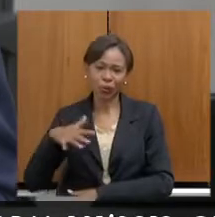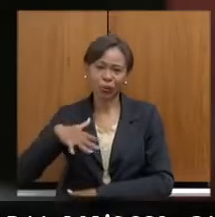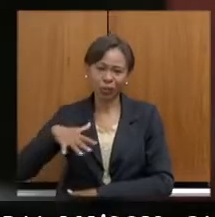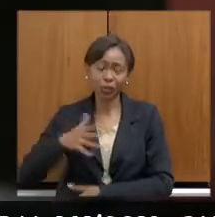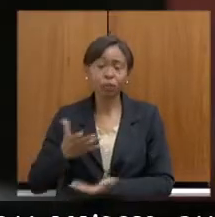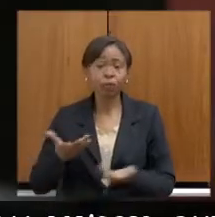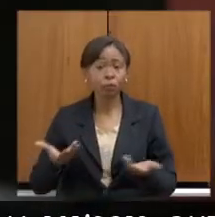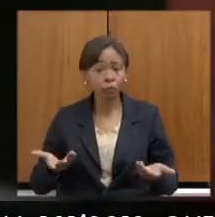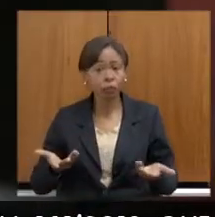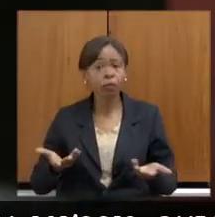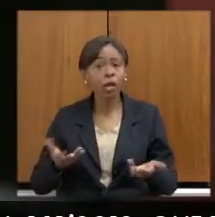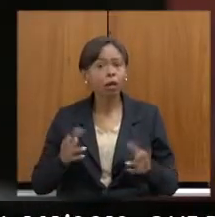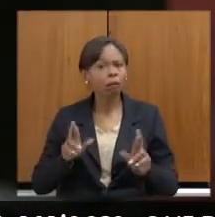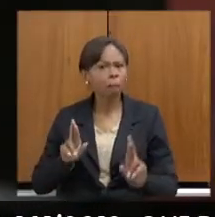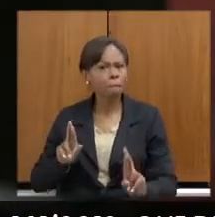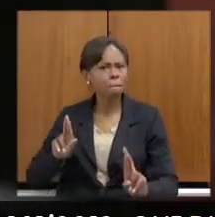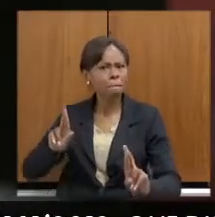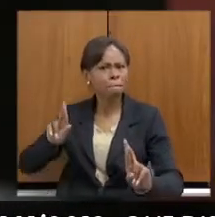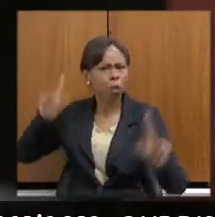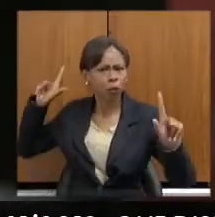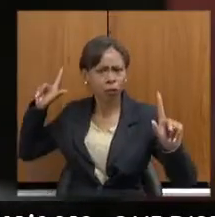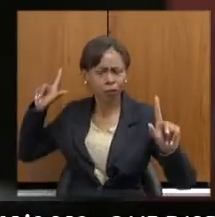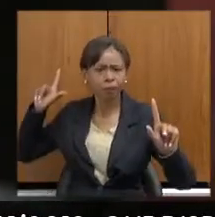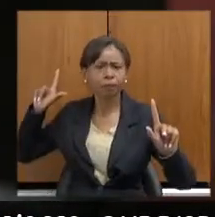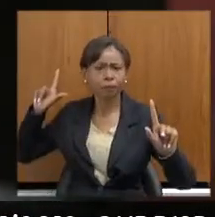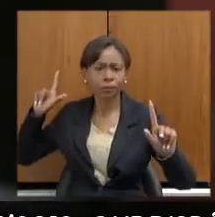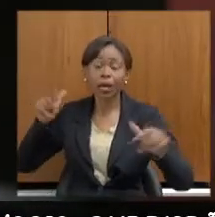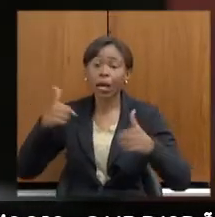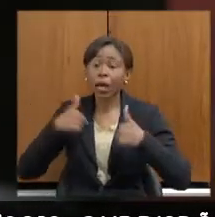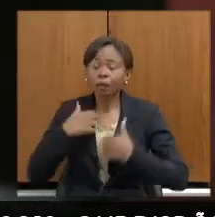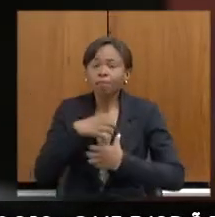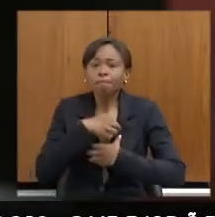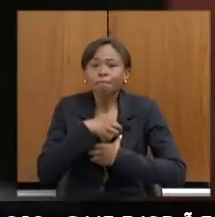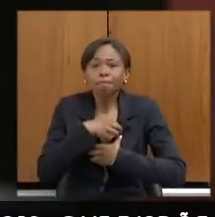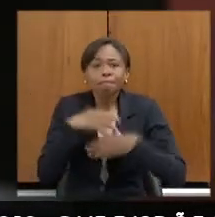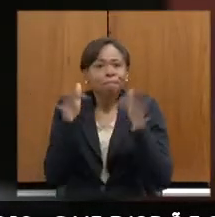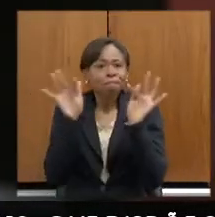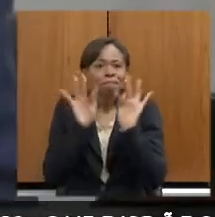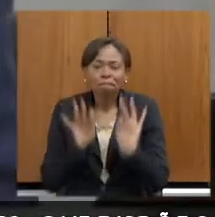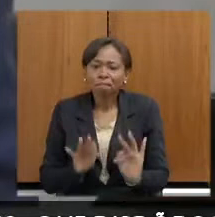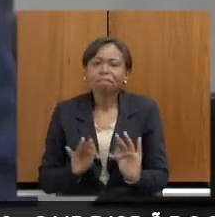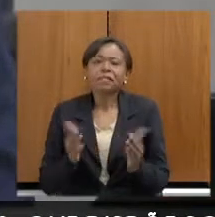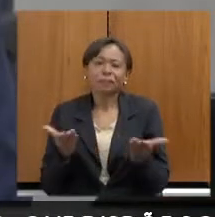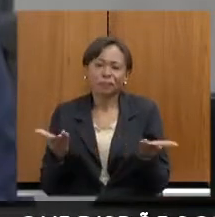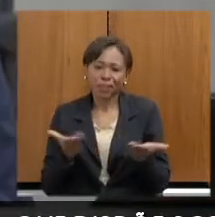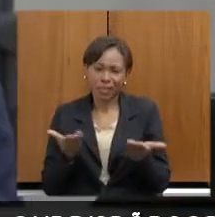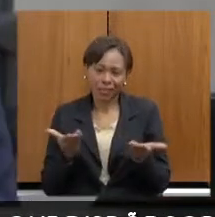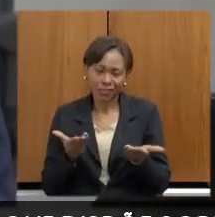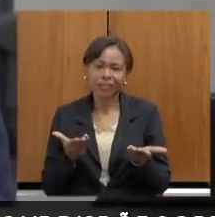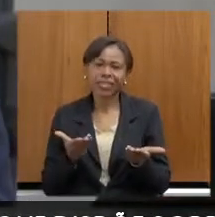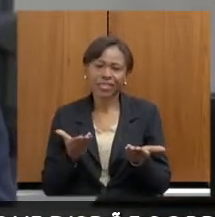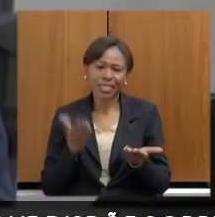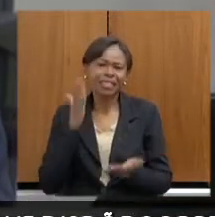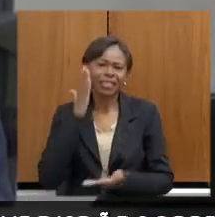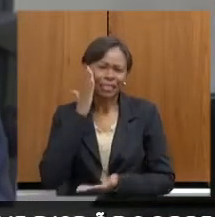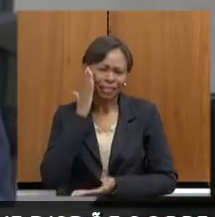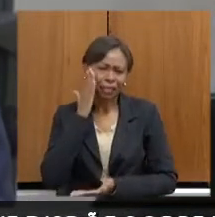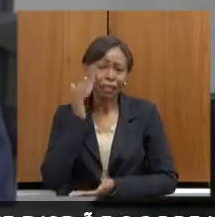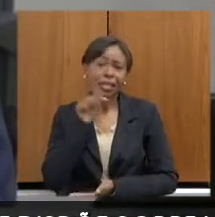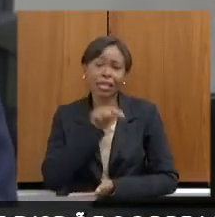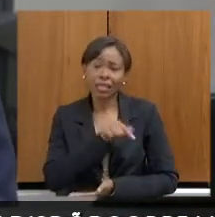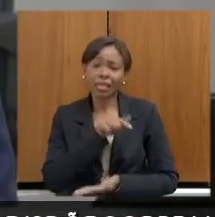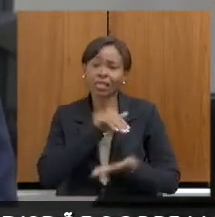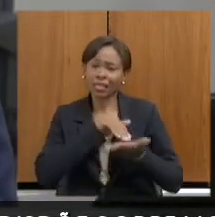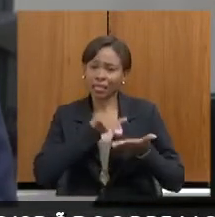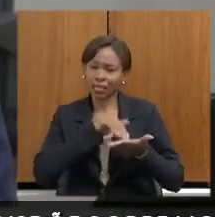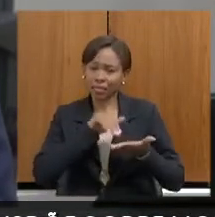gente eu fico satisfeito eu fico feliz e até orgulhoso de saber e a Secretaria de Estado da